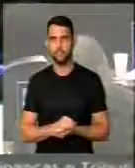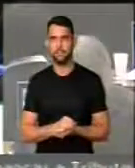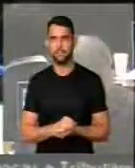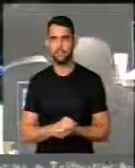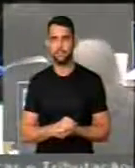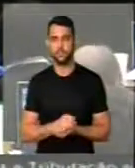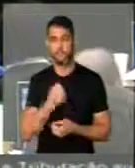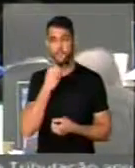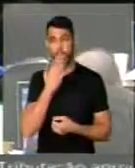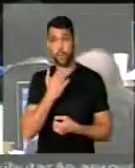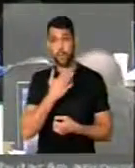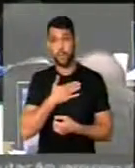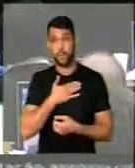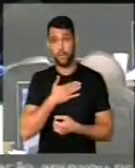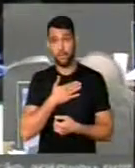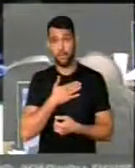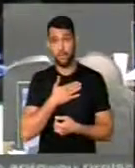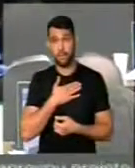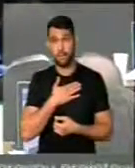Bom,